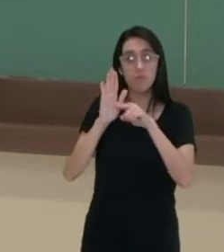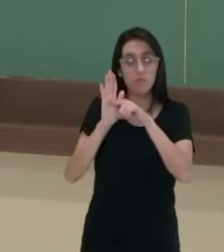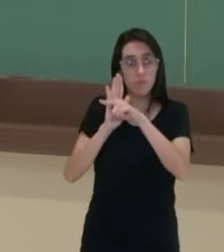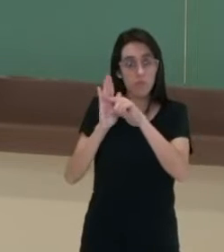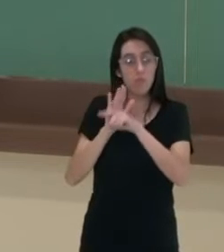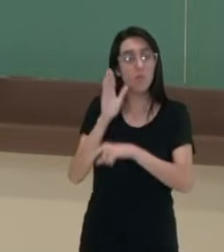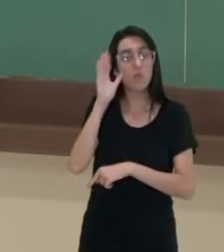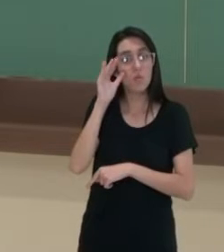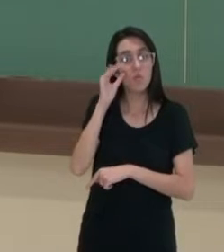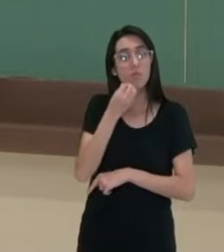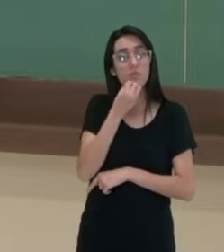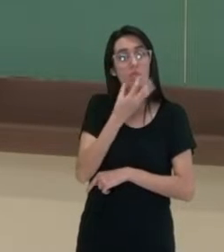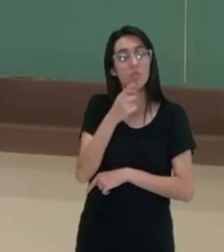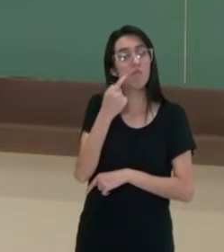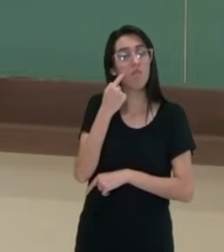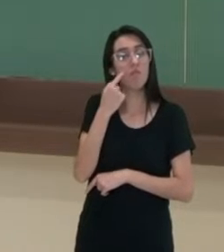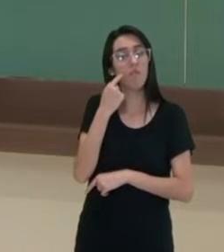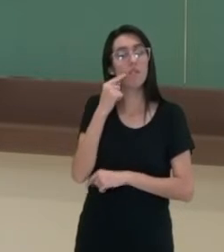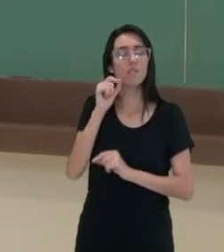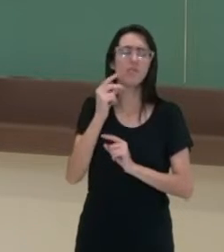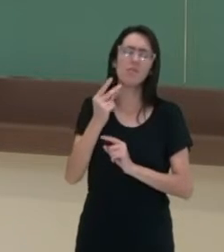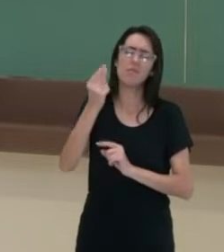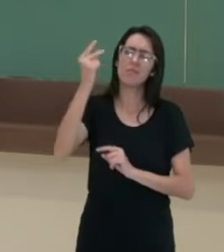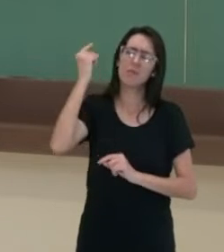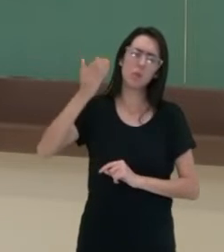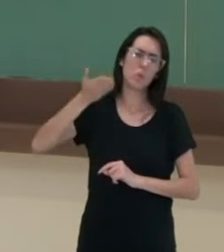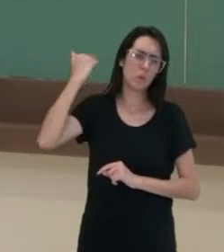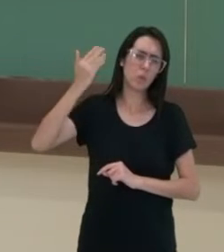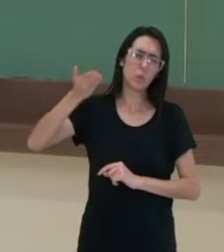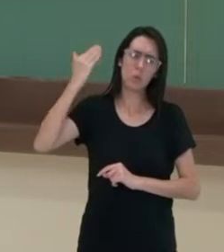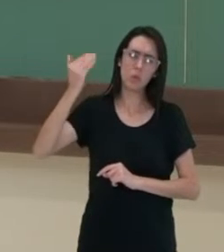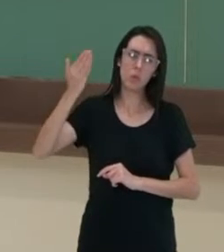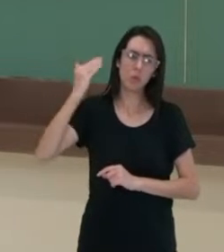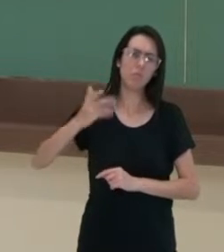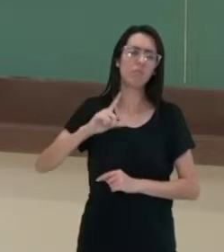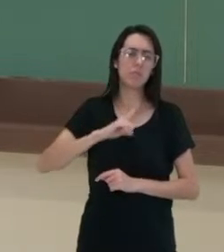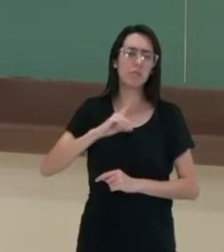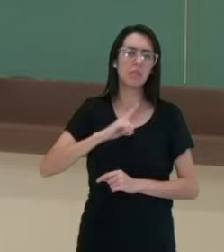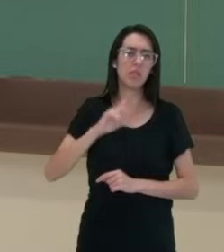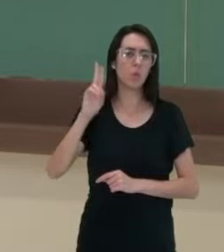lutas aqui, vocês vão ver que elas datam muito tempo atrás. Então, aqui é